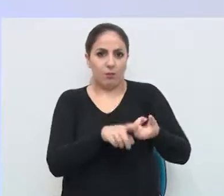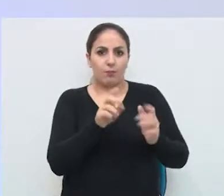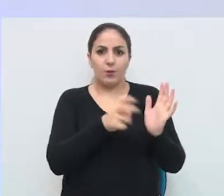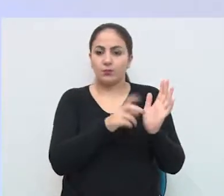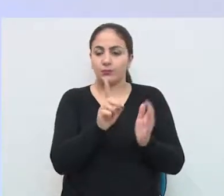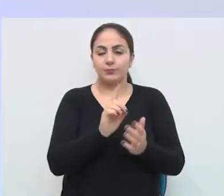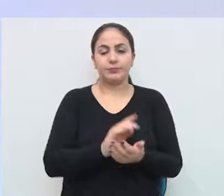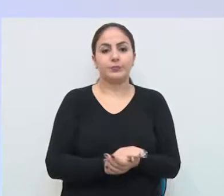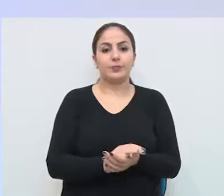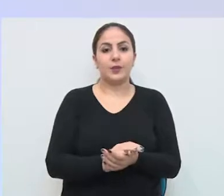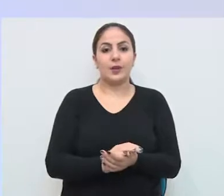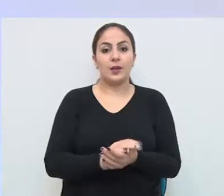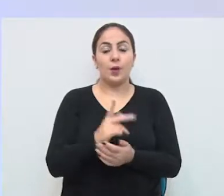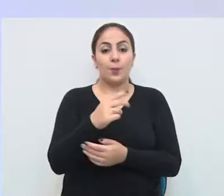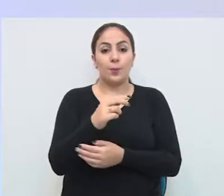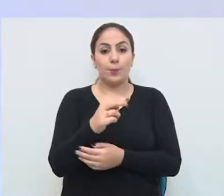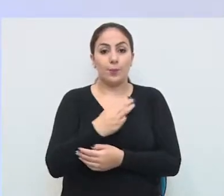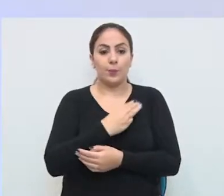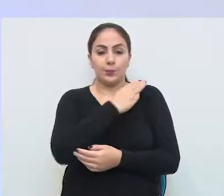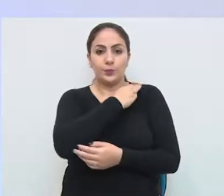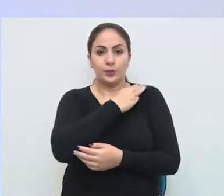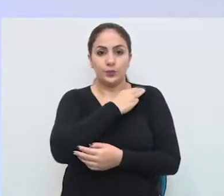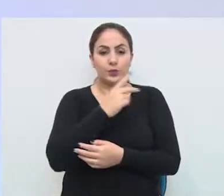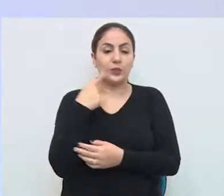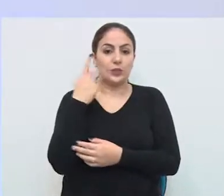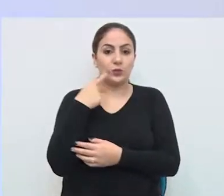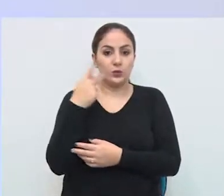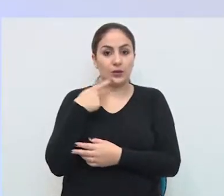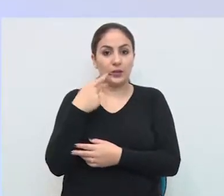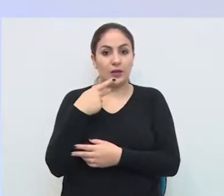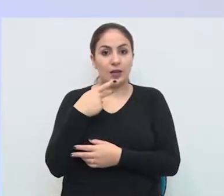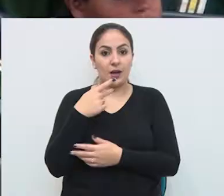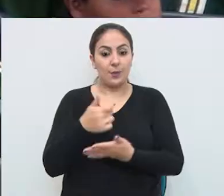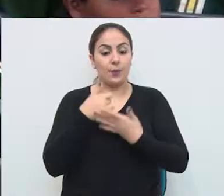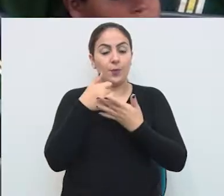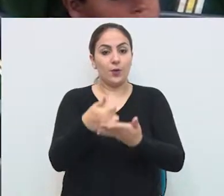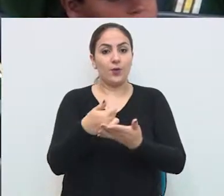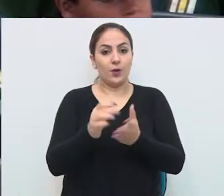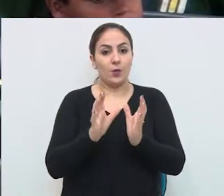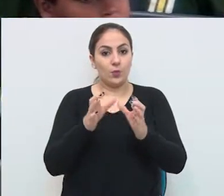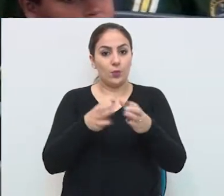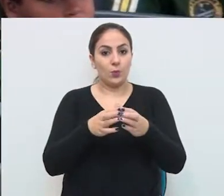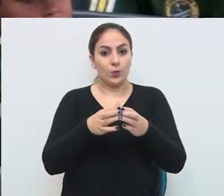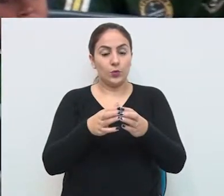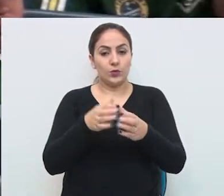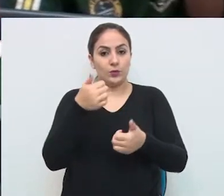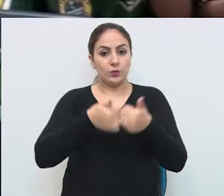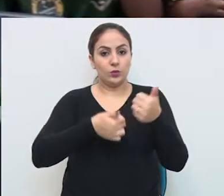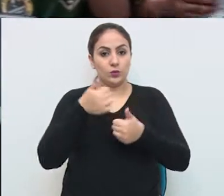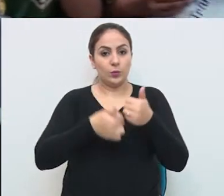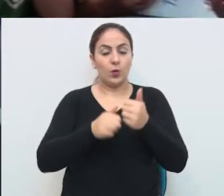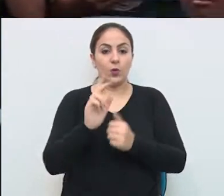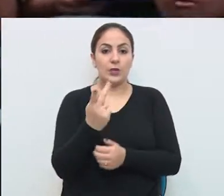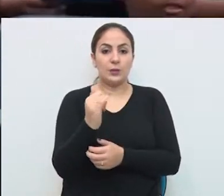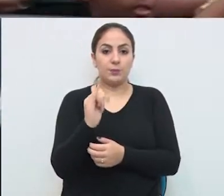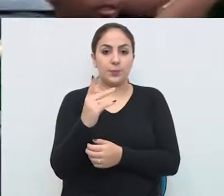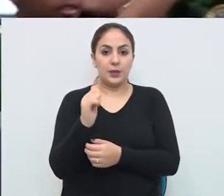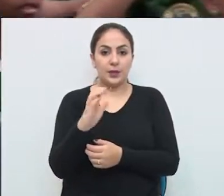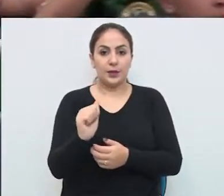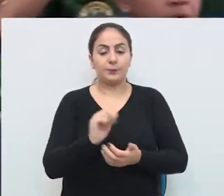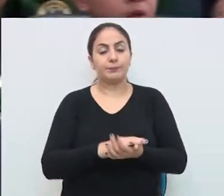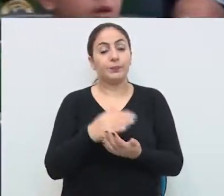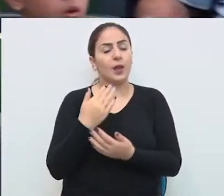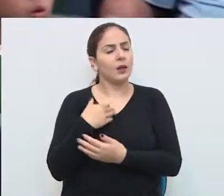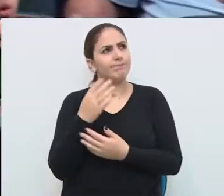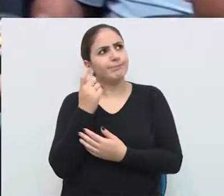Vereadores apresentam moção de apoio ao time de futebol do bairro Ípica. A equipe do Borussia está apreensiva sobre o futuro